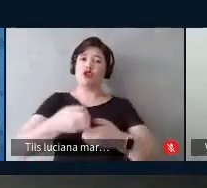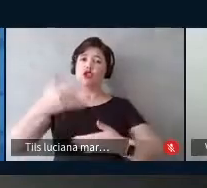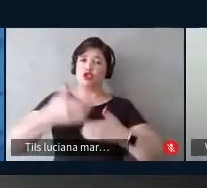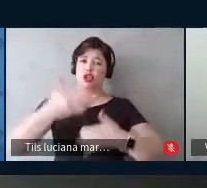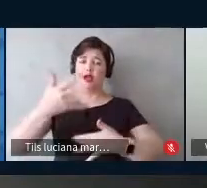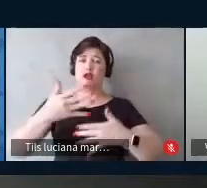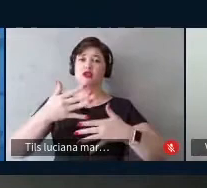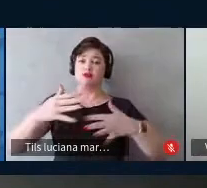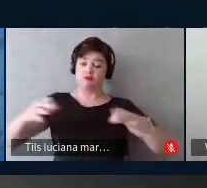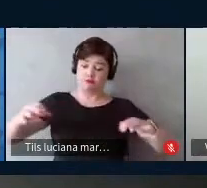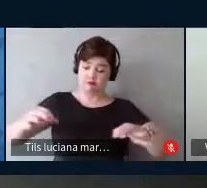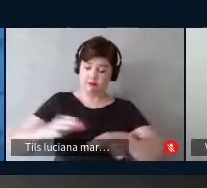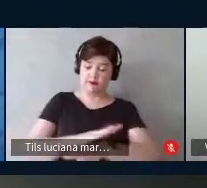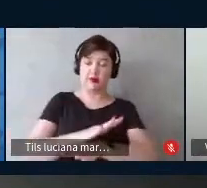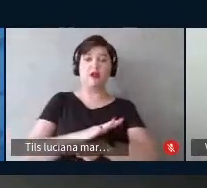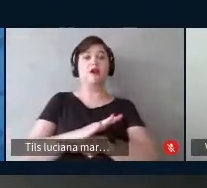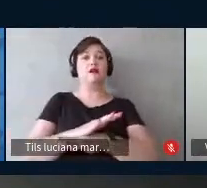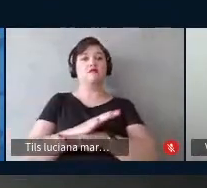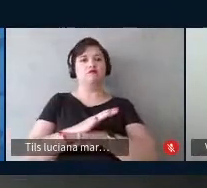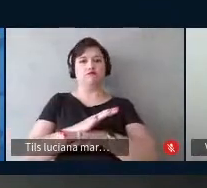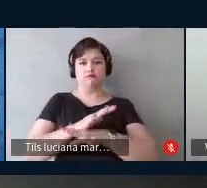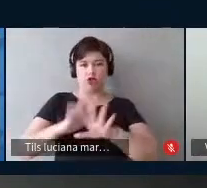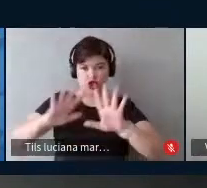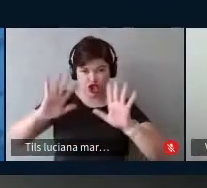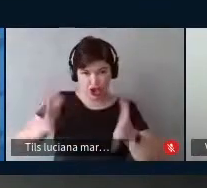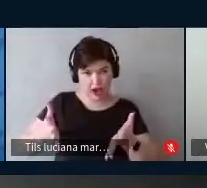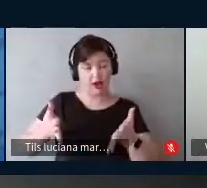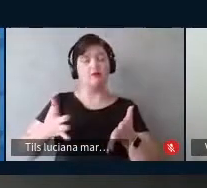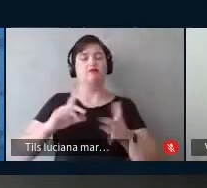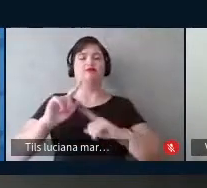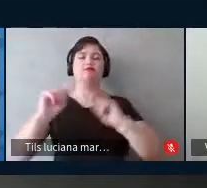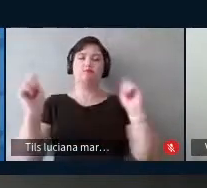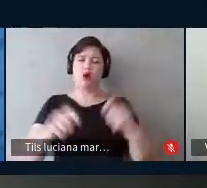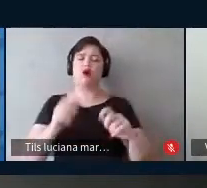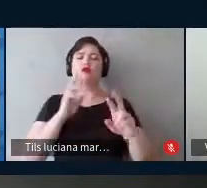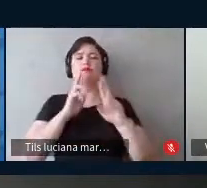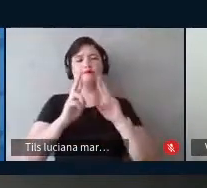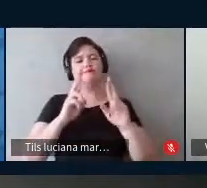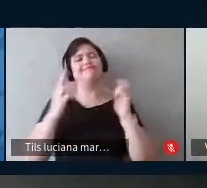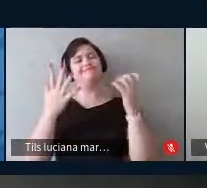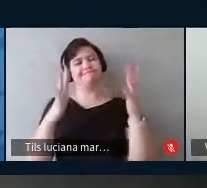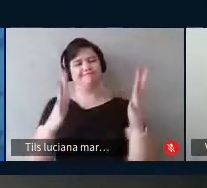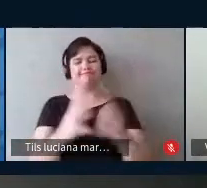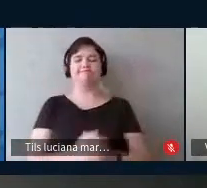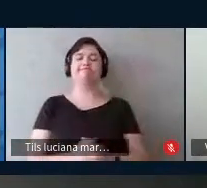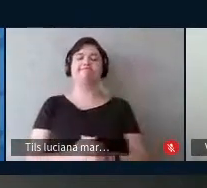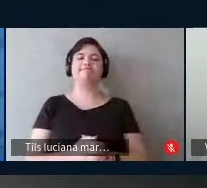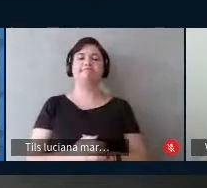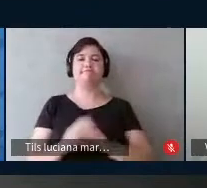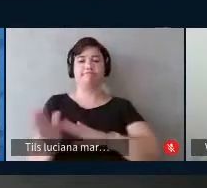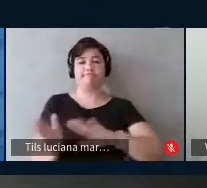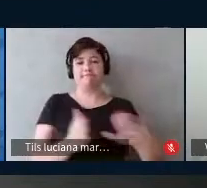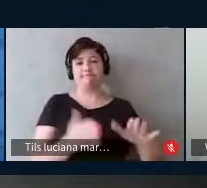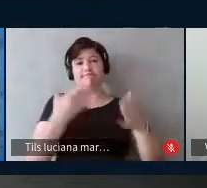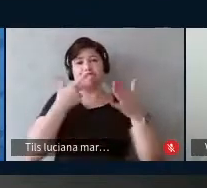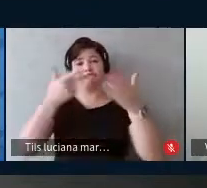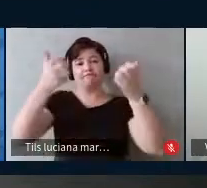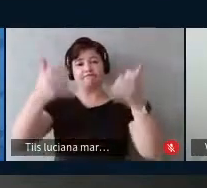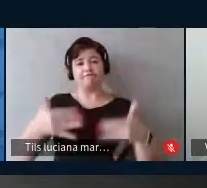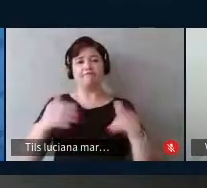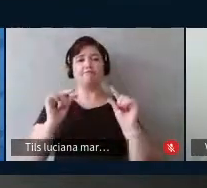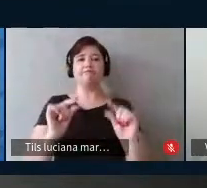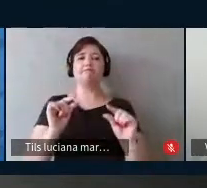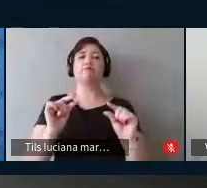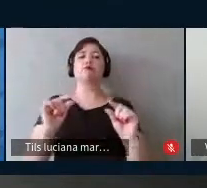Que a deliberação tivesse sido concluída, tá bom? Então, vou só explicar um pouco como vai ser,